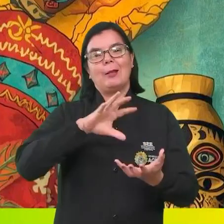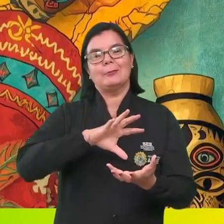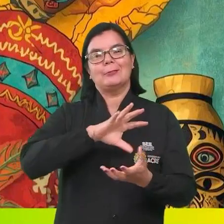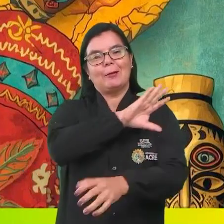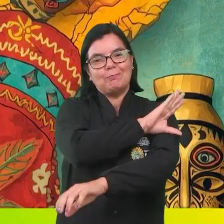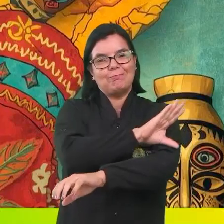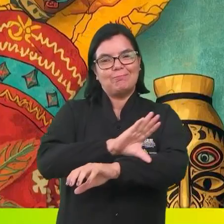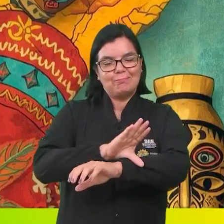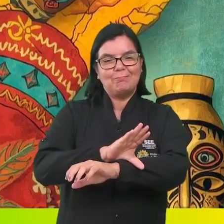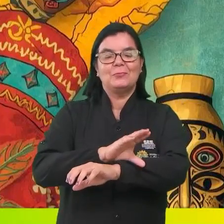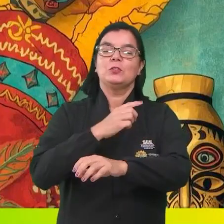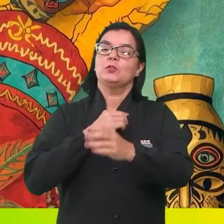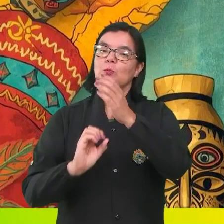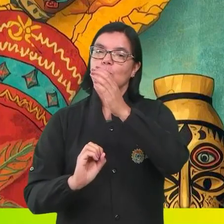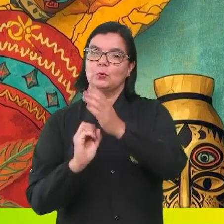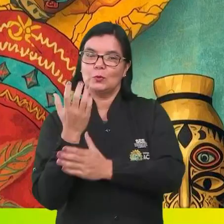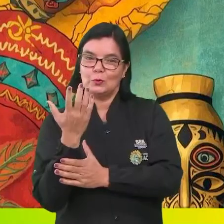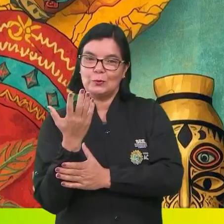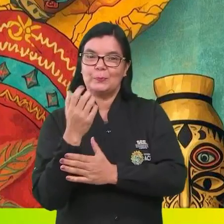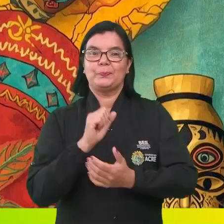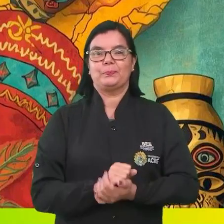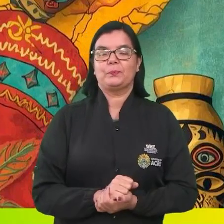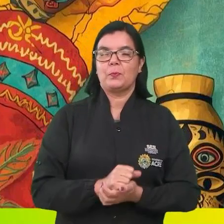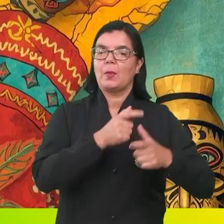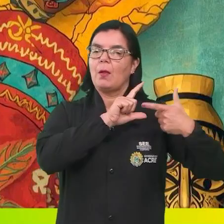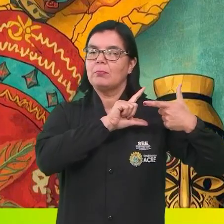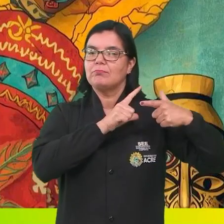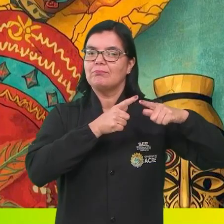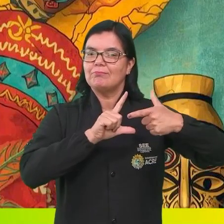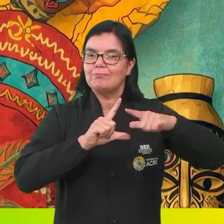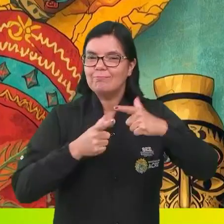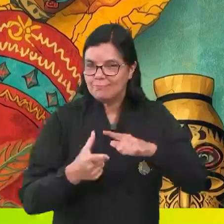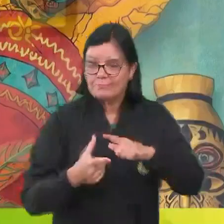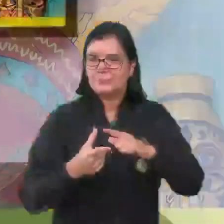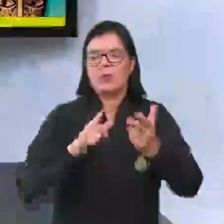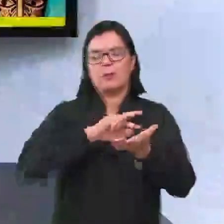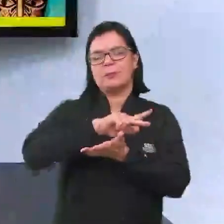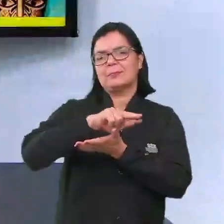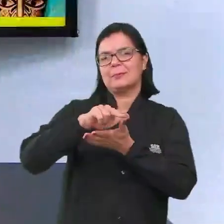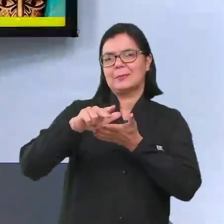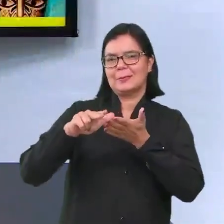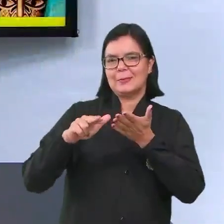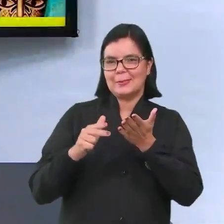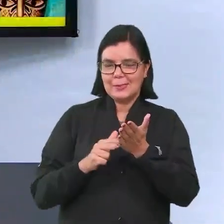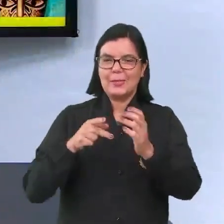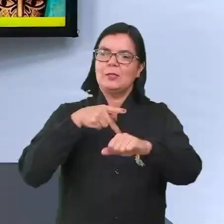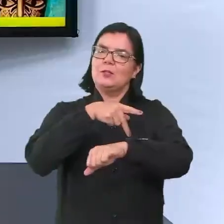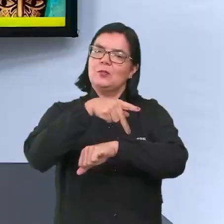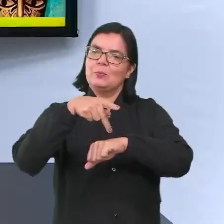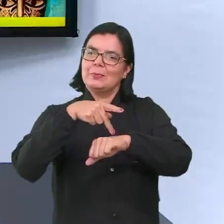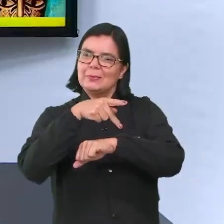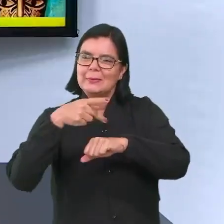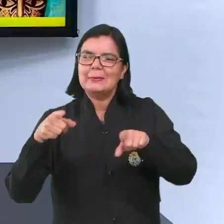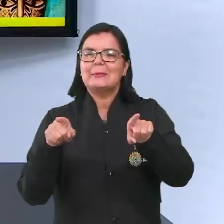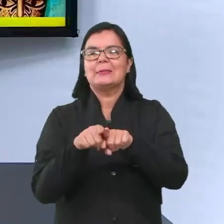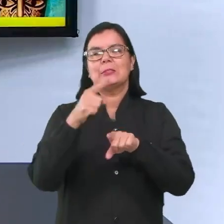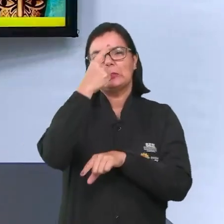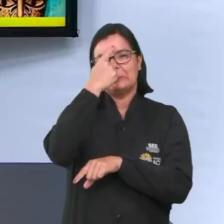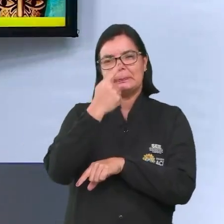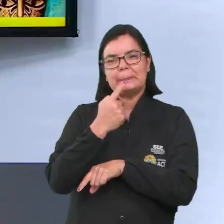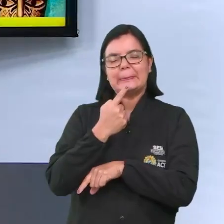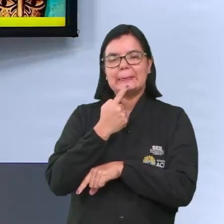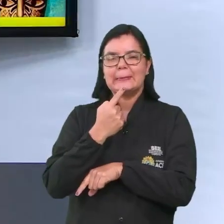vamos falar das suas raízes, das suas tradições, dessa diversidade de paisagem que a